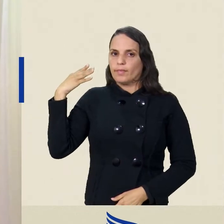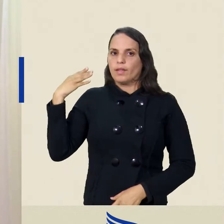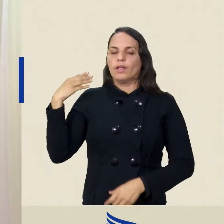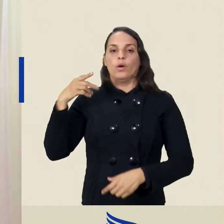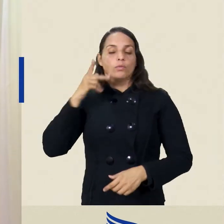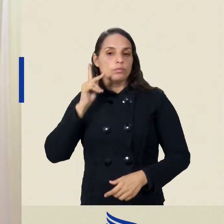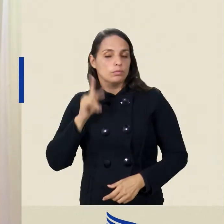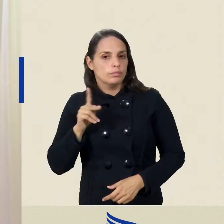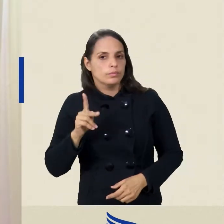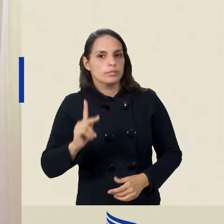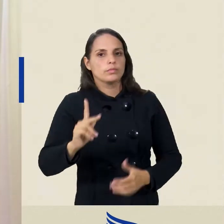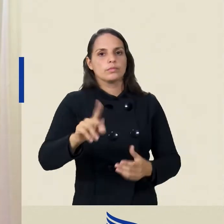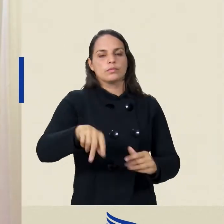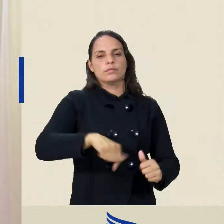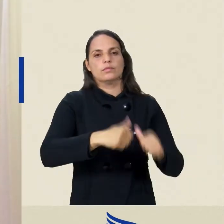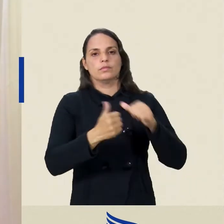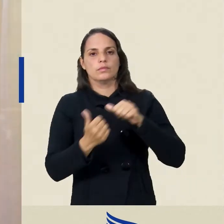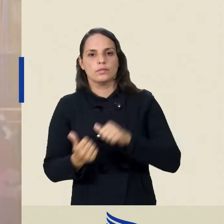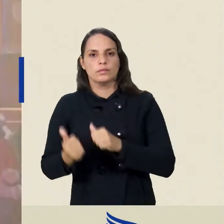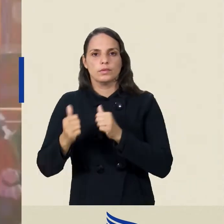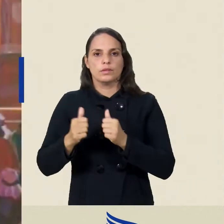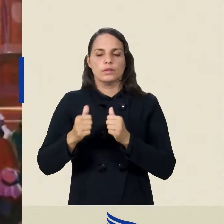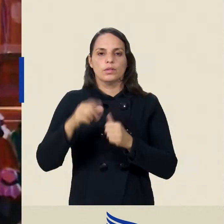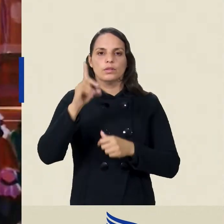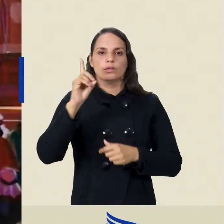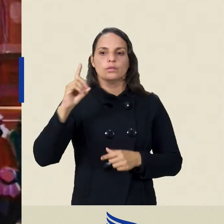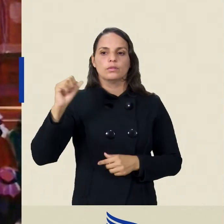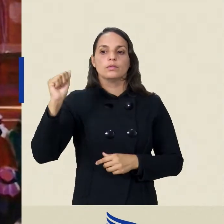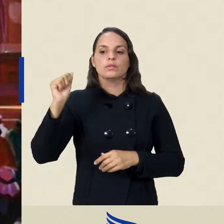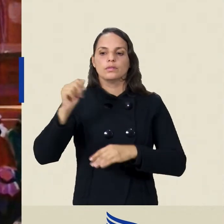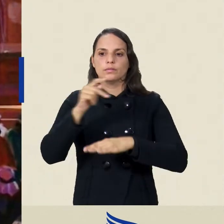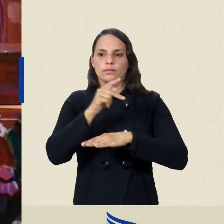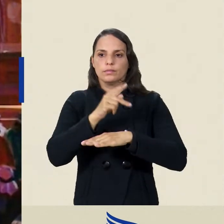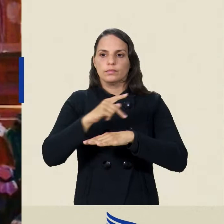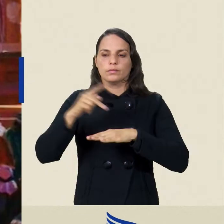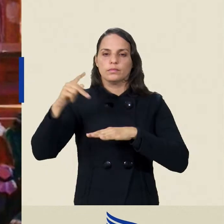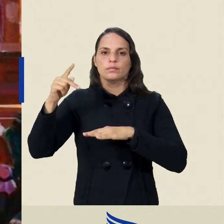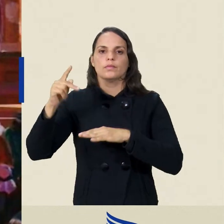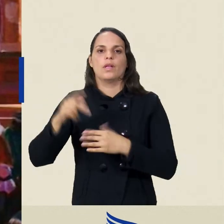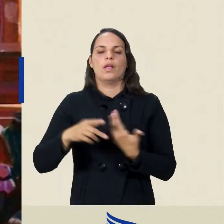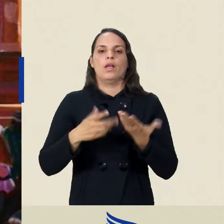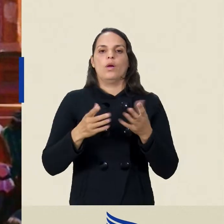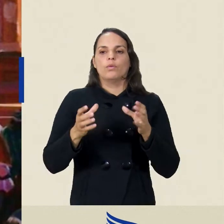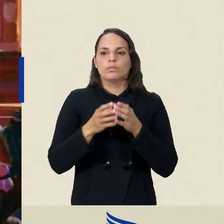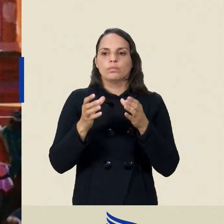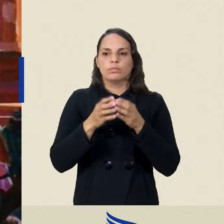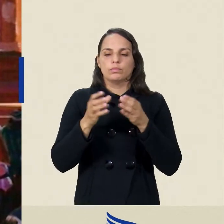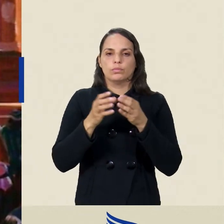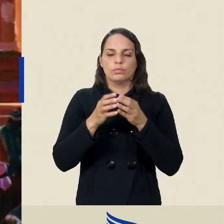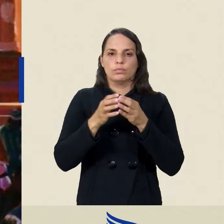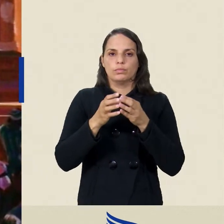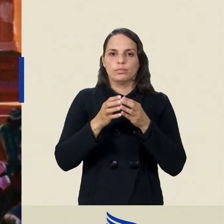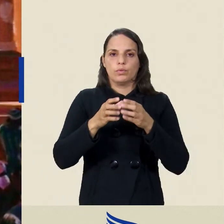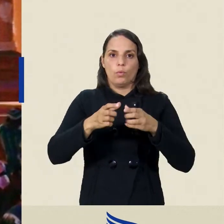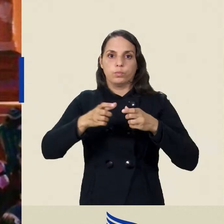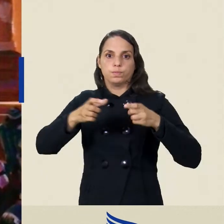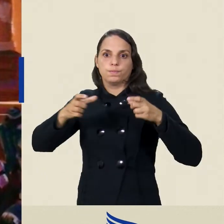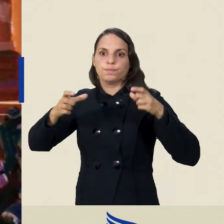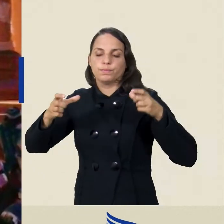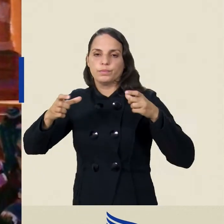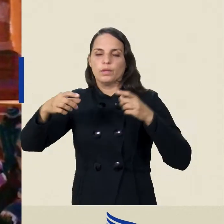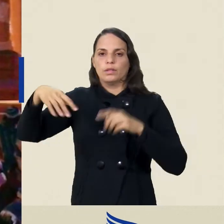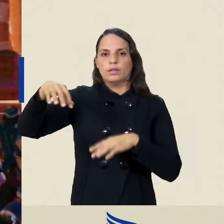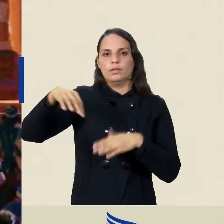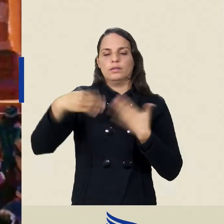esse ritual. No dia de Pentecostes, a multidão que foi alcançada pelo Evangelho foi batizada